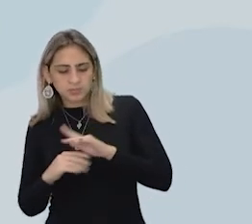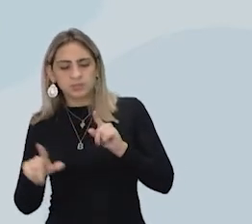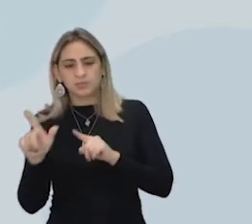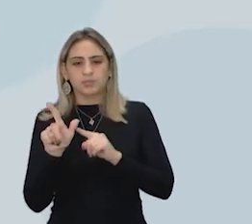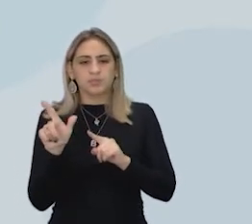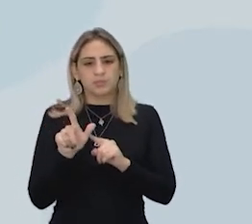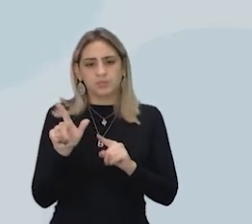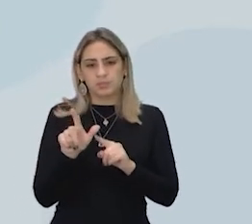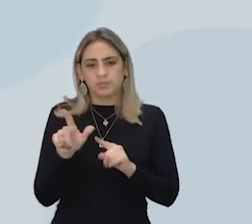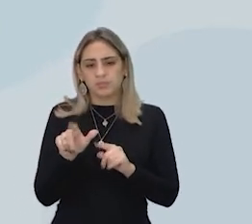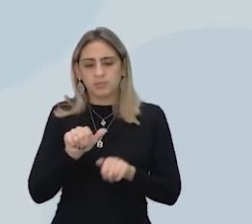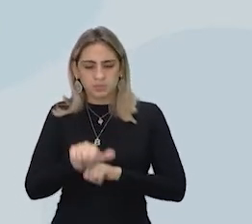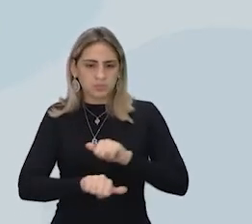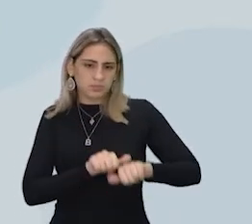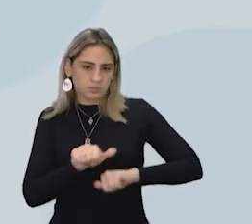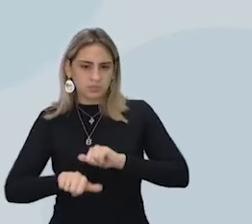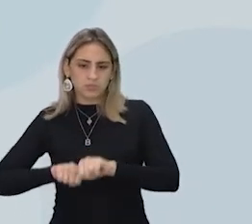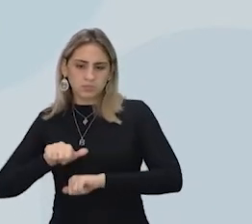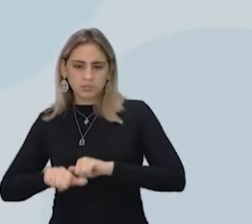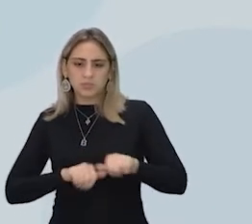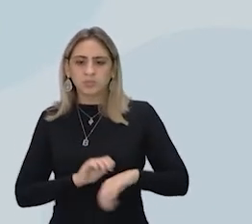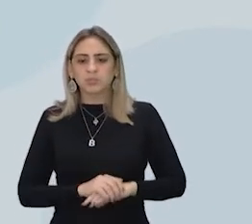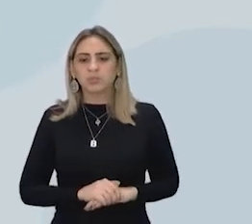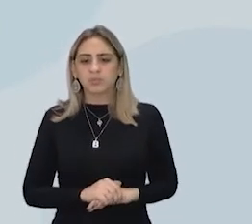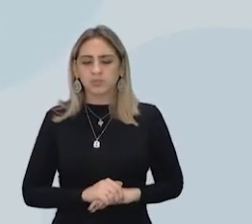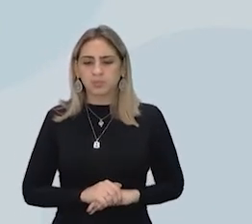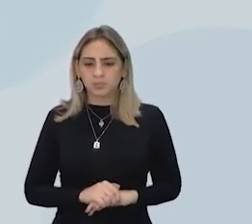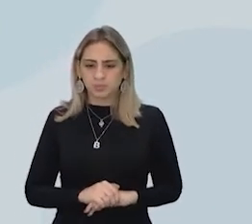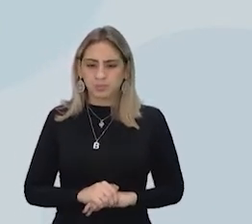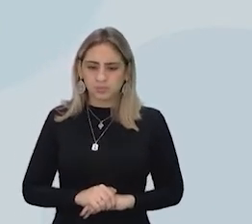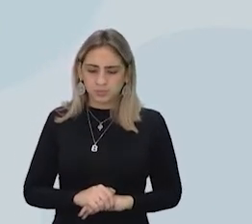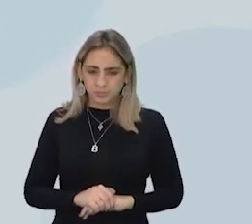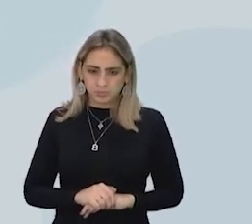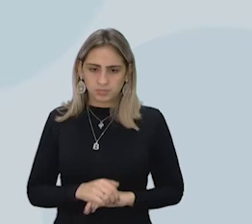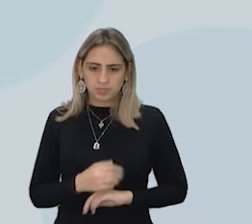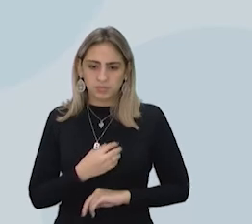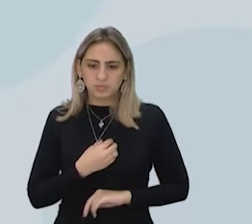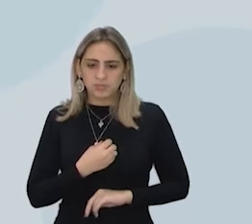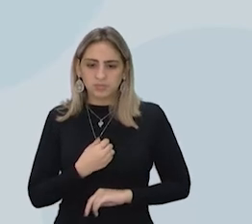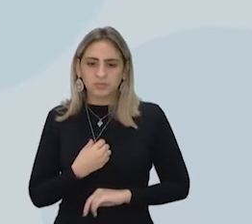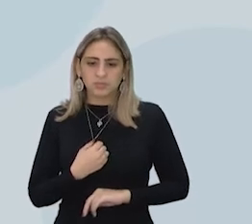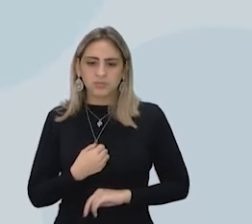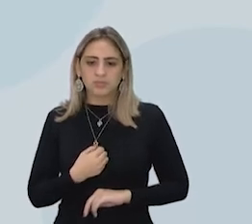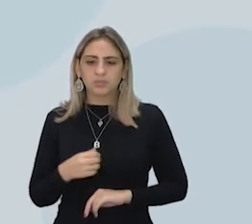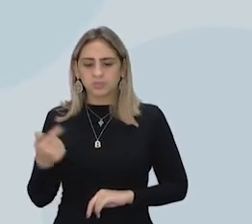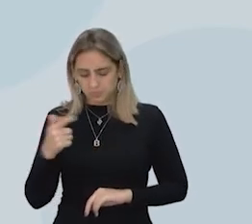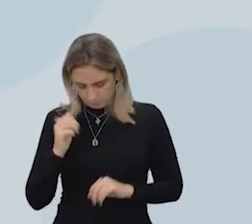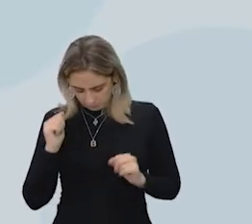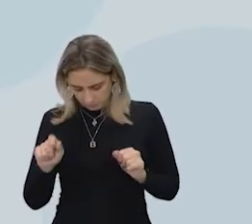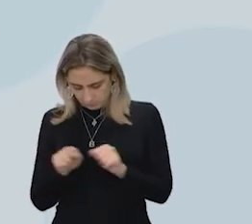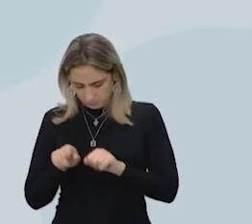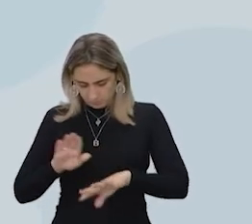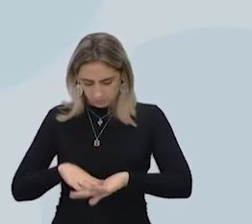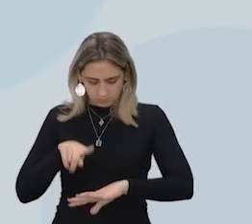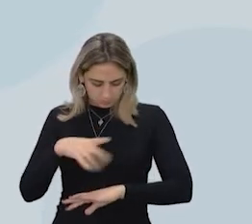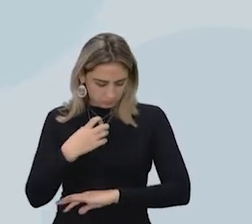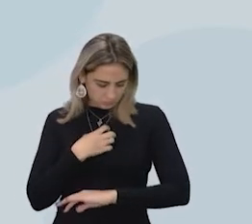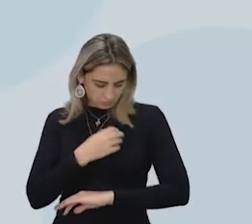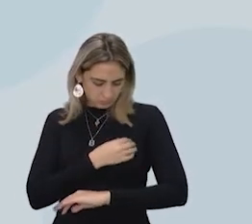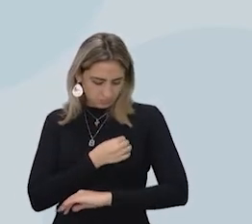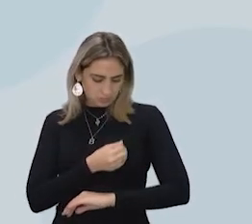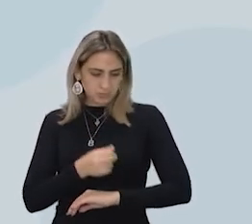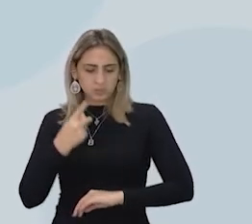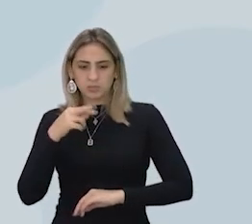que vai variando. Então, a gente tem uma função exponencial. Então, um outro fenômeno que pode ser escrito desse tipo é a